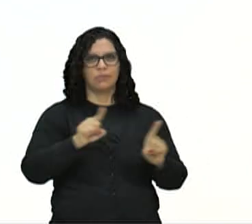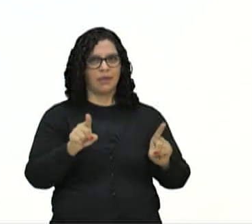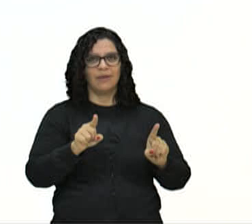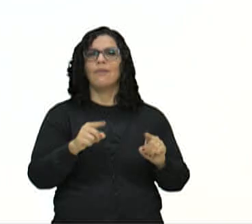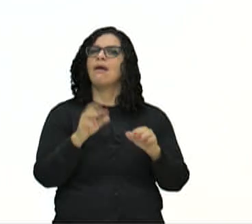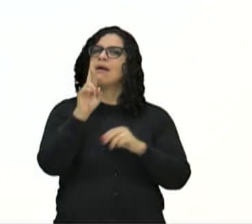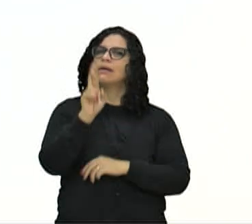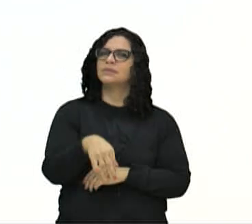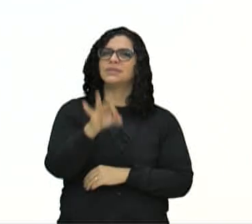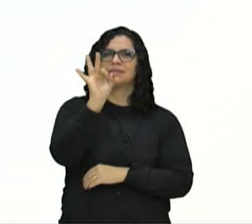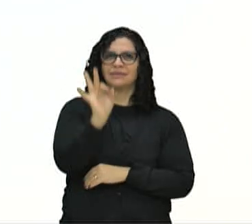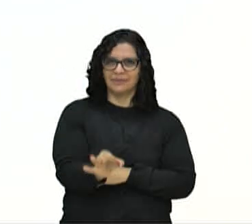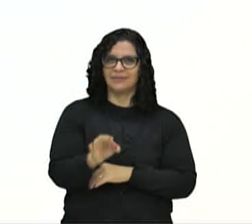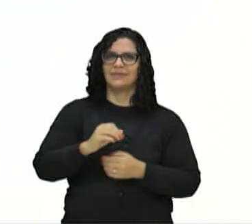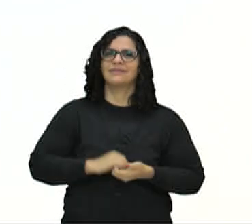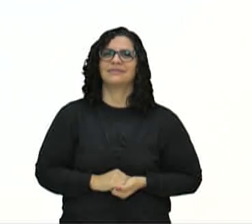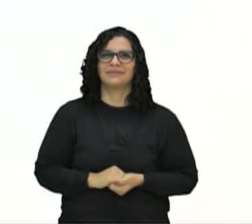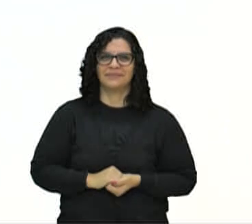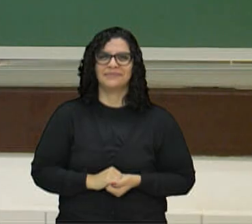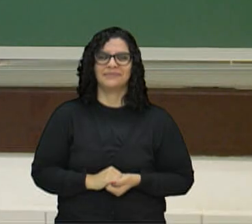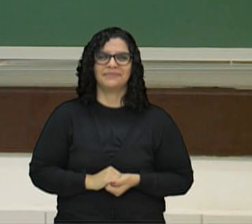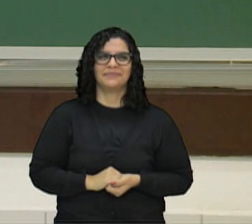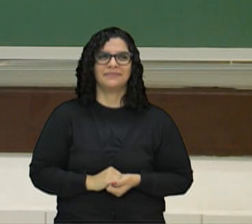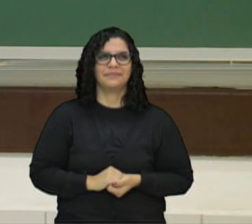É a resposta correta.